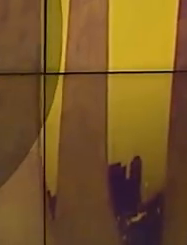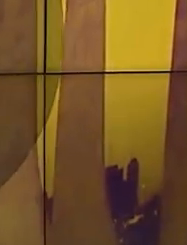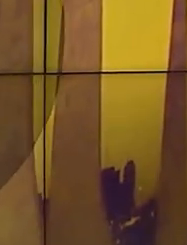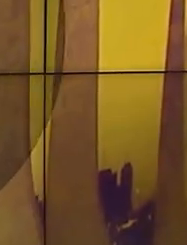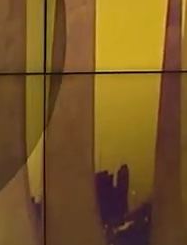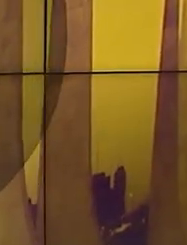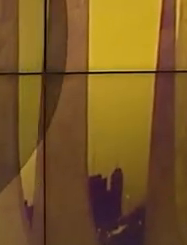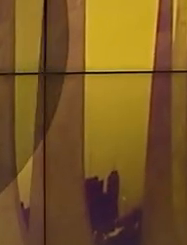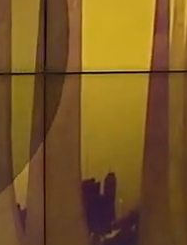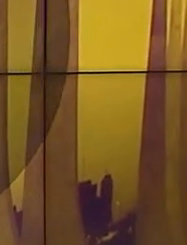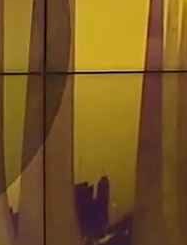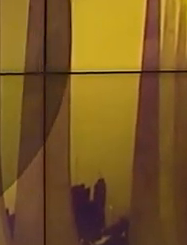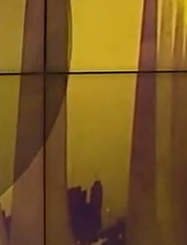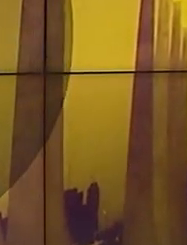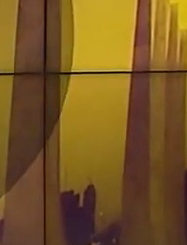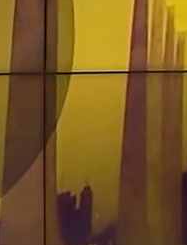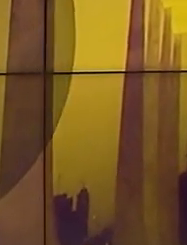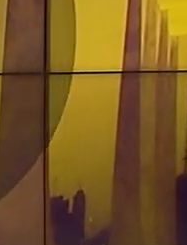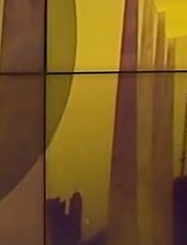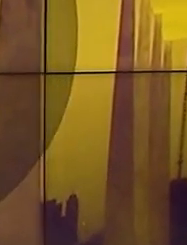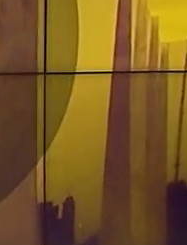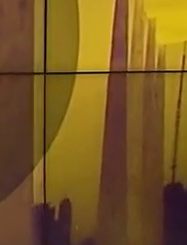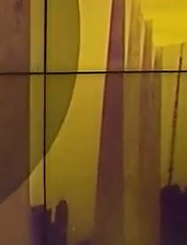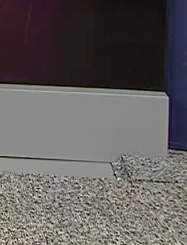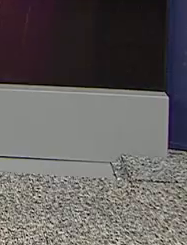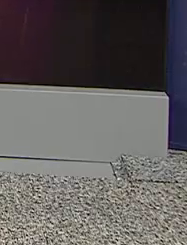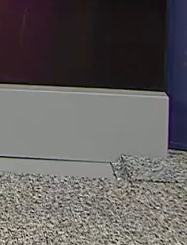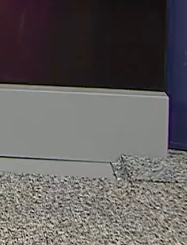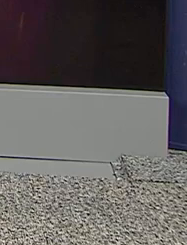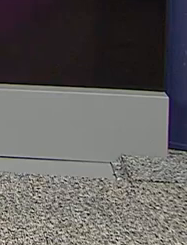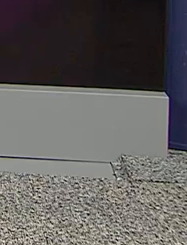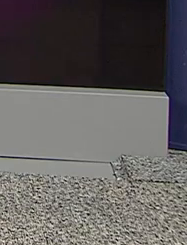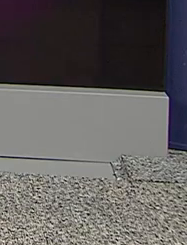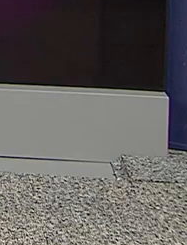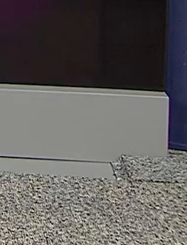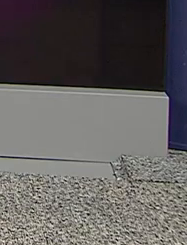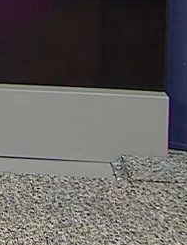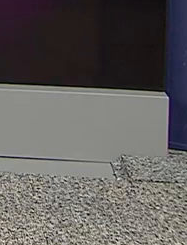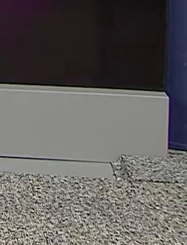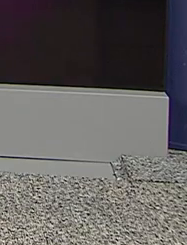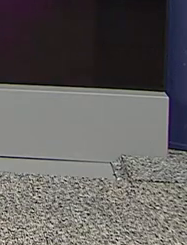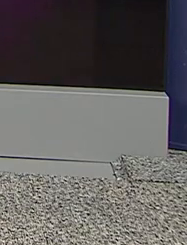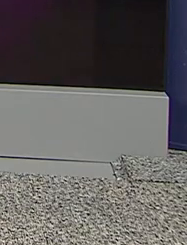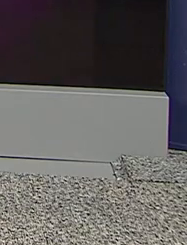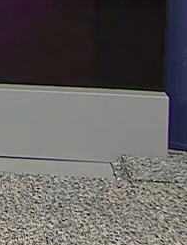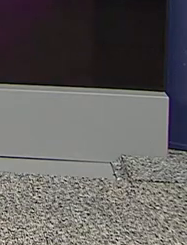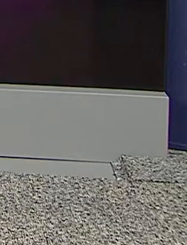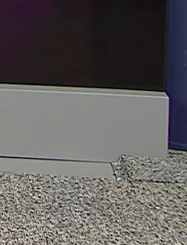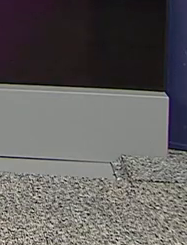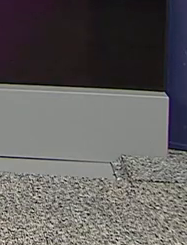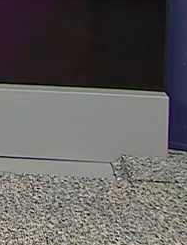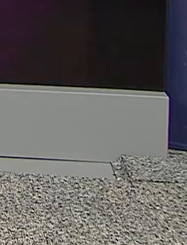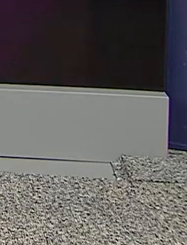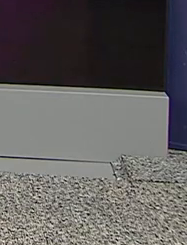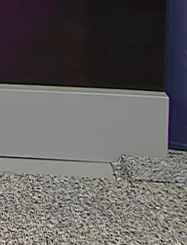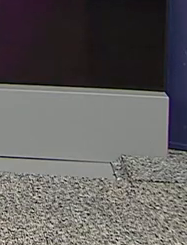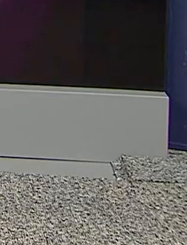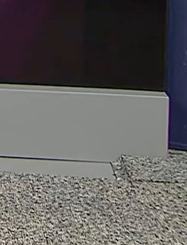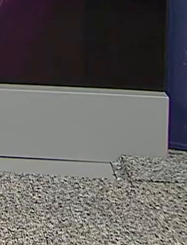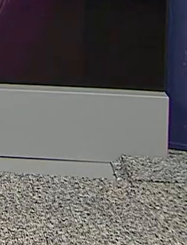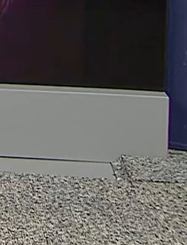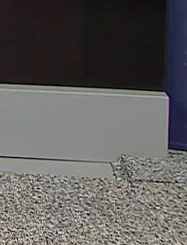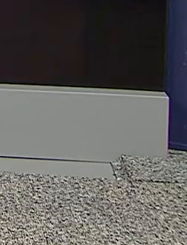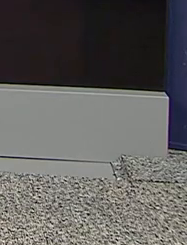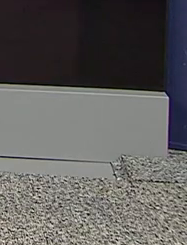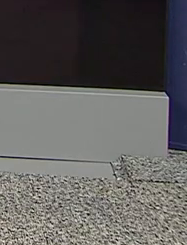levou a muitas ações em prol do país mais informações ao longo da nossa programação continue com a gente aqui